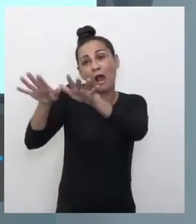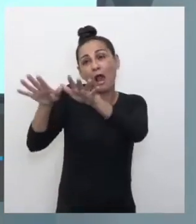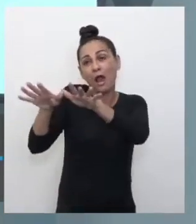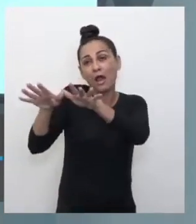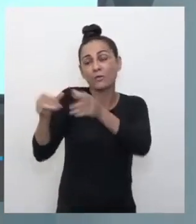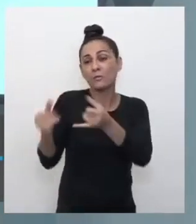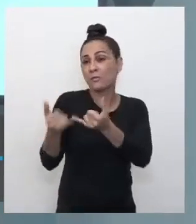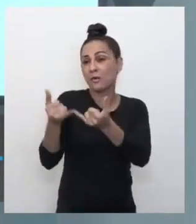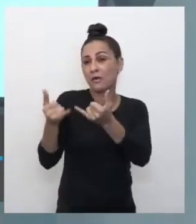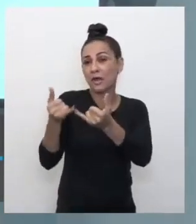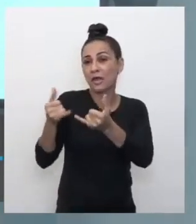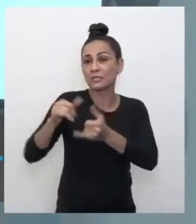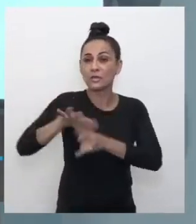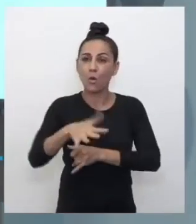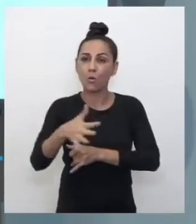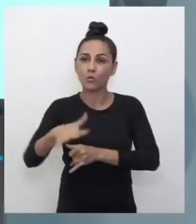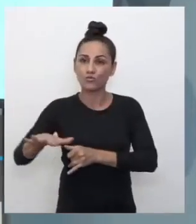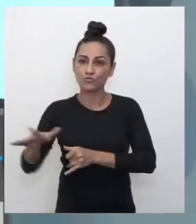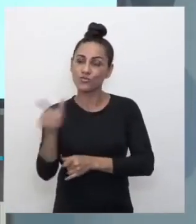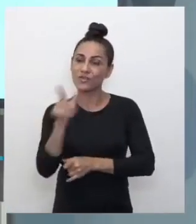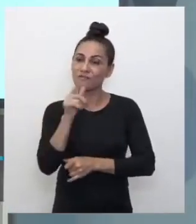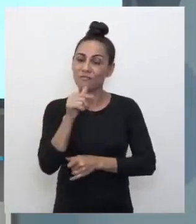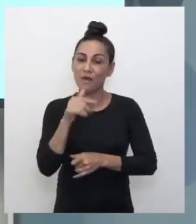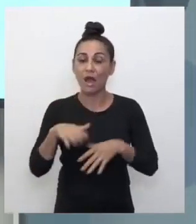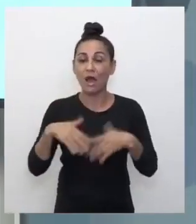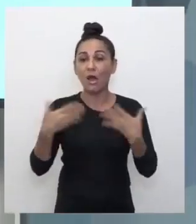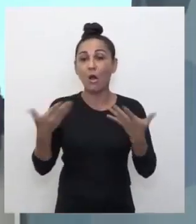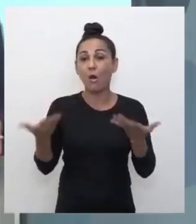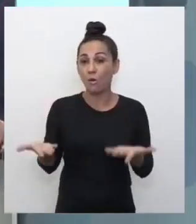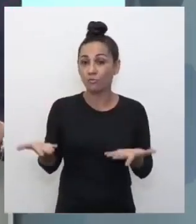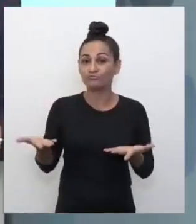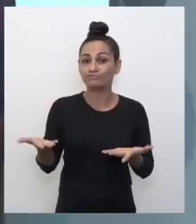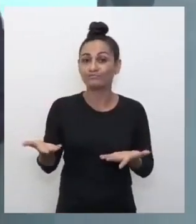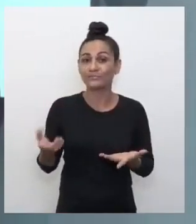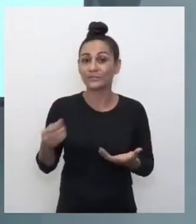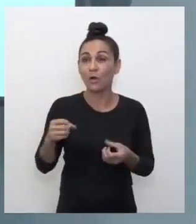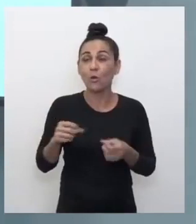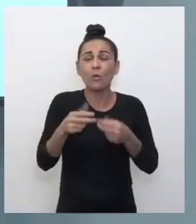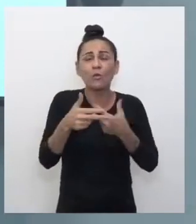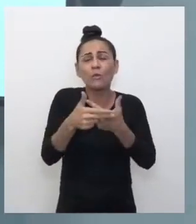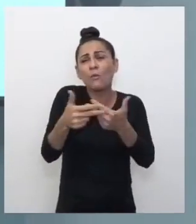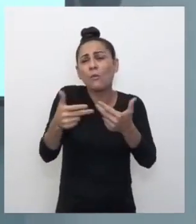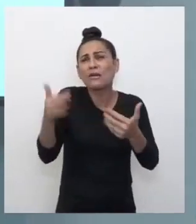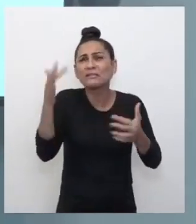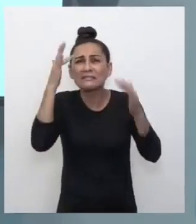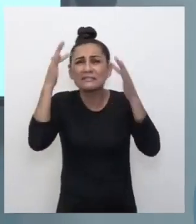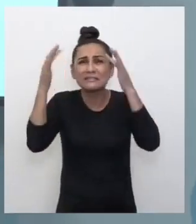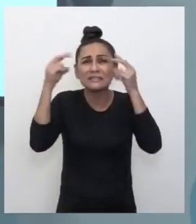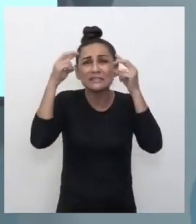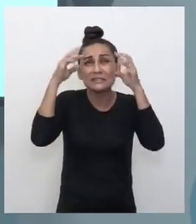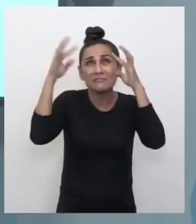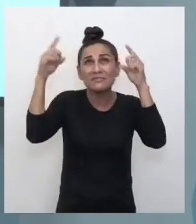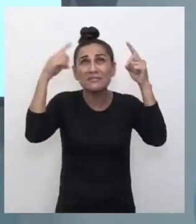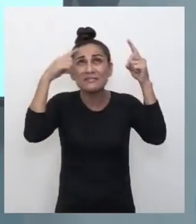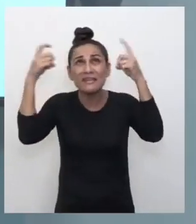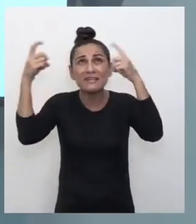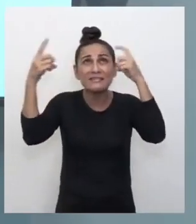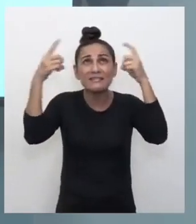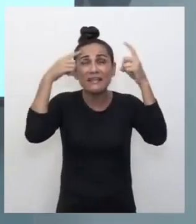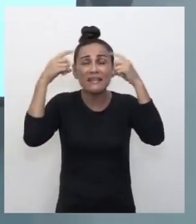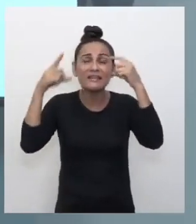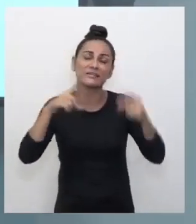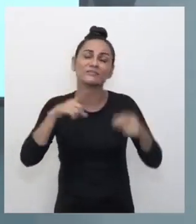que é a onda do mar, né, ondulando. Ou seja, olha só quantas leituras eu tive para um gesto tão simples quanto esse